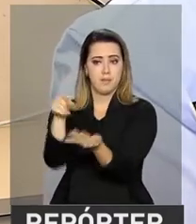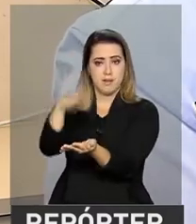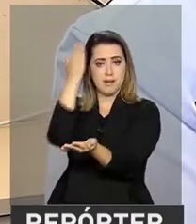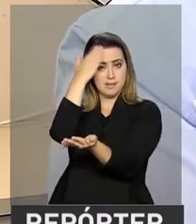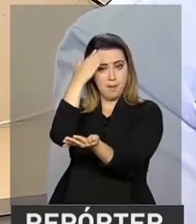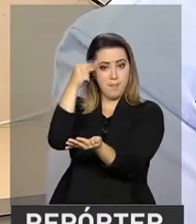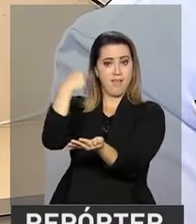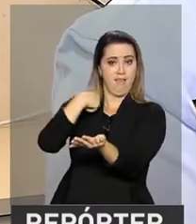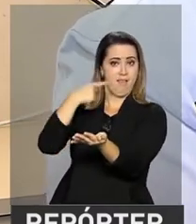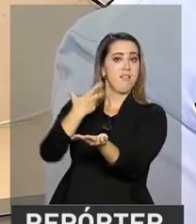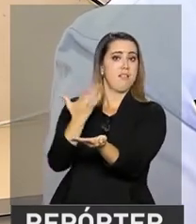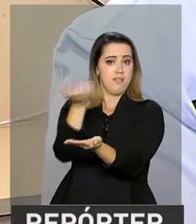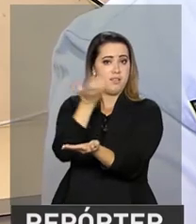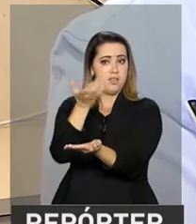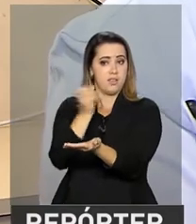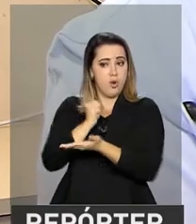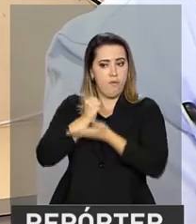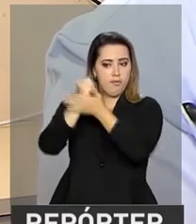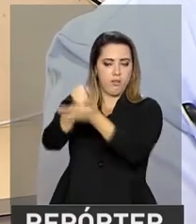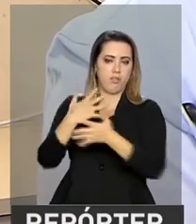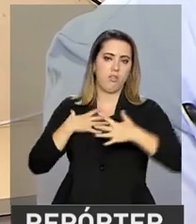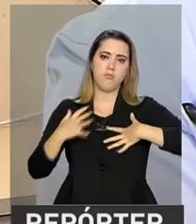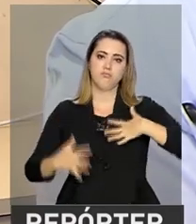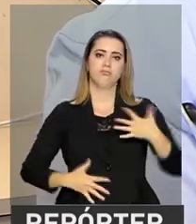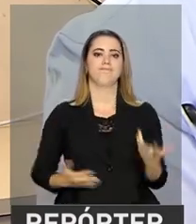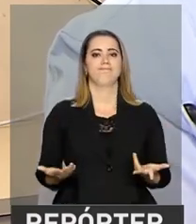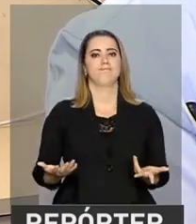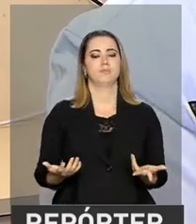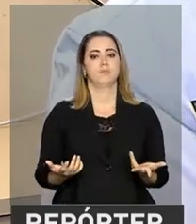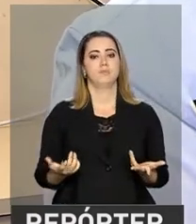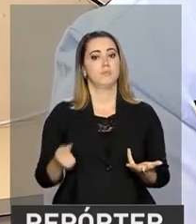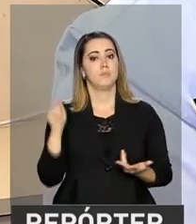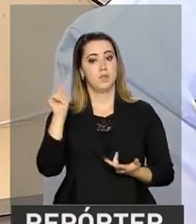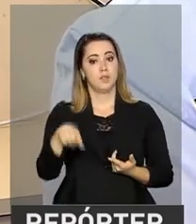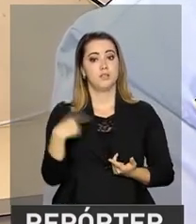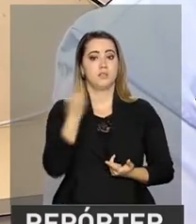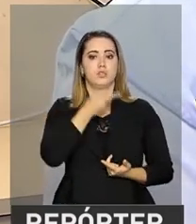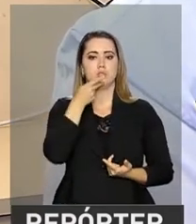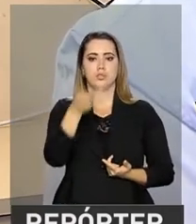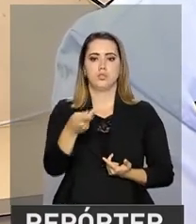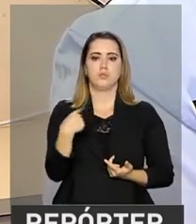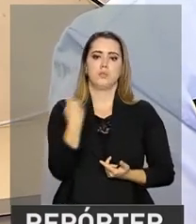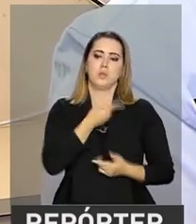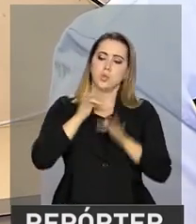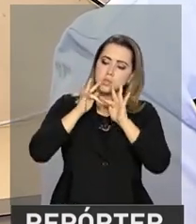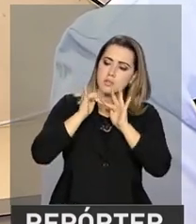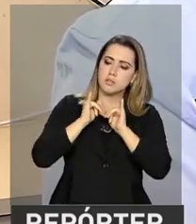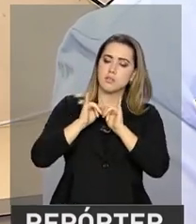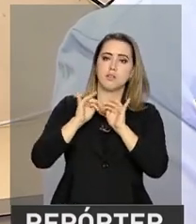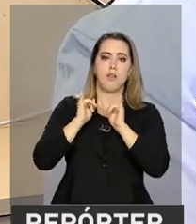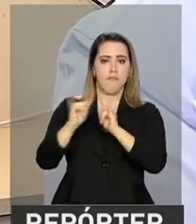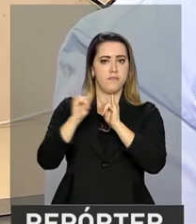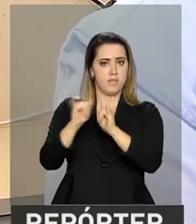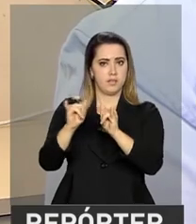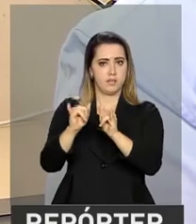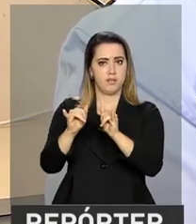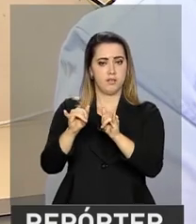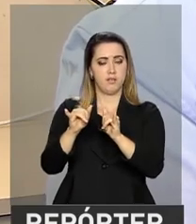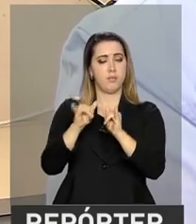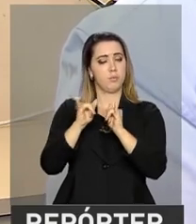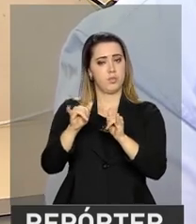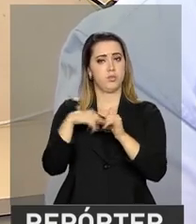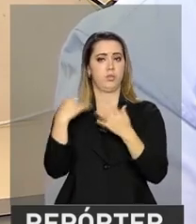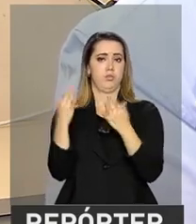e ele era doador de órgãos então se a gente fala pra nossa família e dificilmente essa vontade nossa é